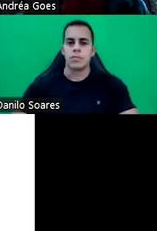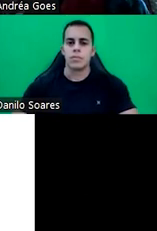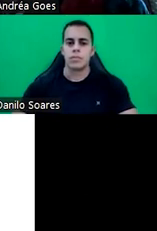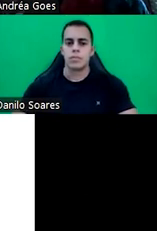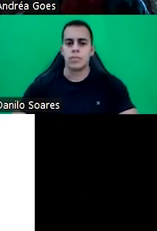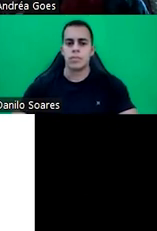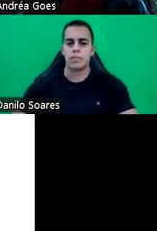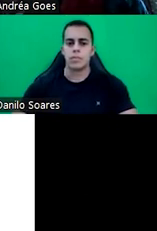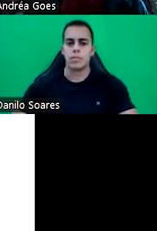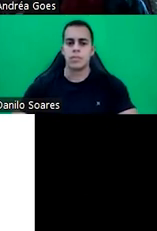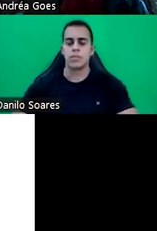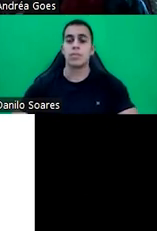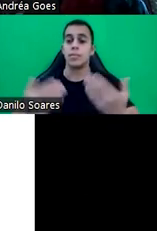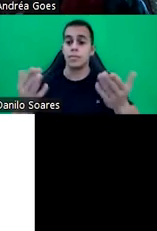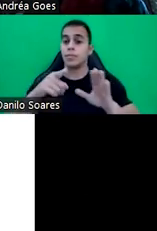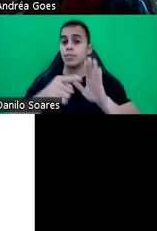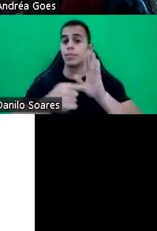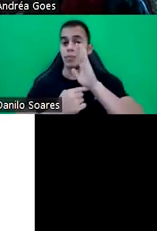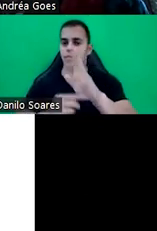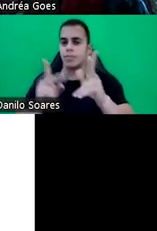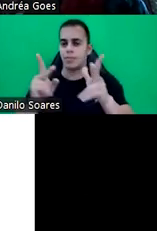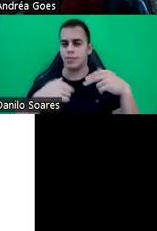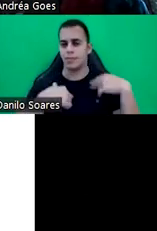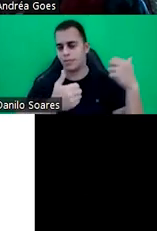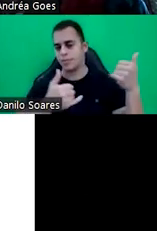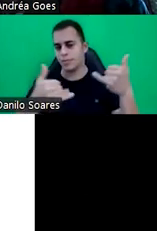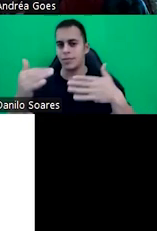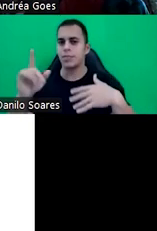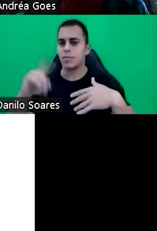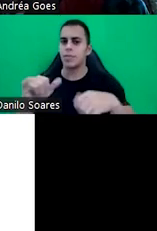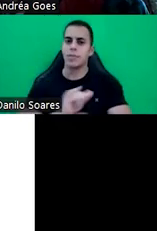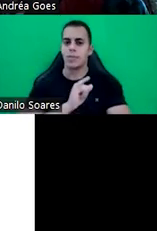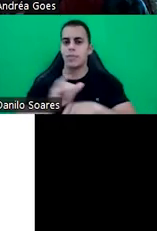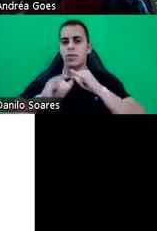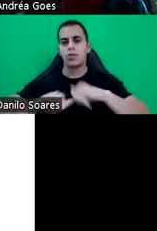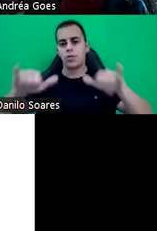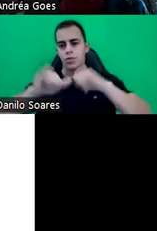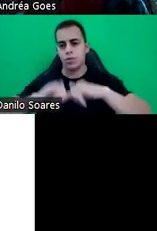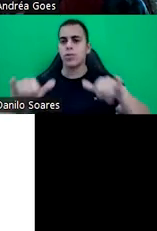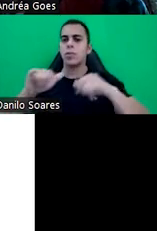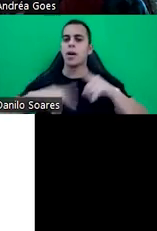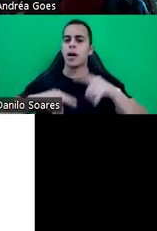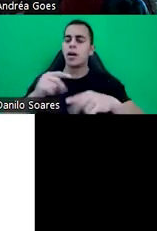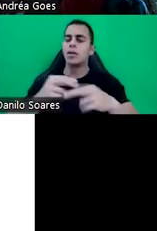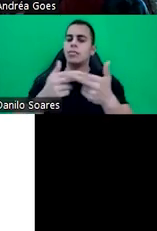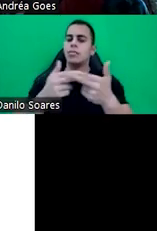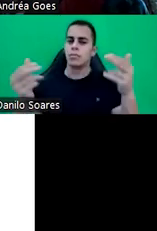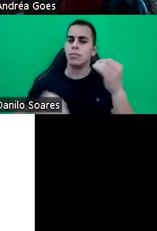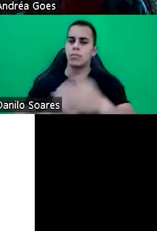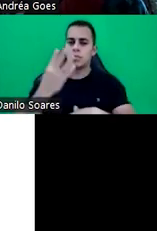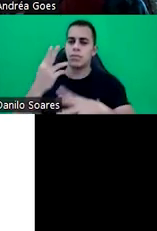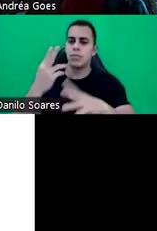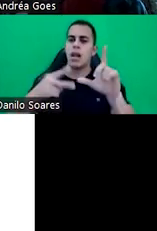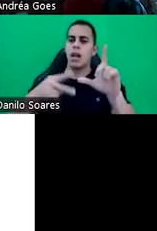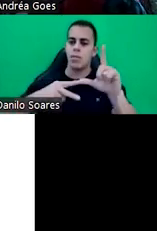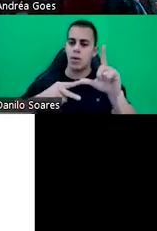E aí eu vou mostrando para vocês, como eu falei, é uma das formas da gente divulgar os materiais que a gente desenvolve no laboratório para